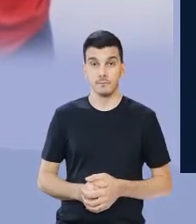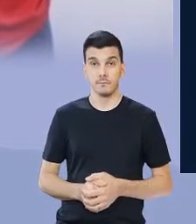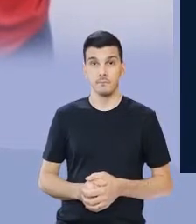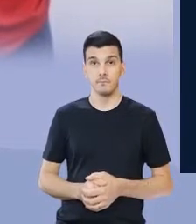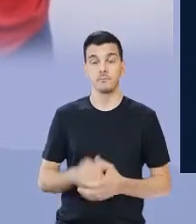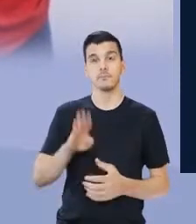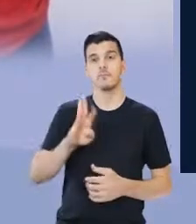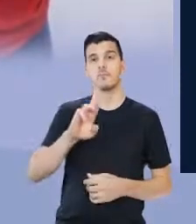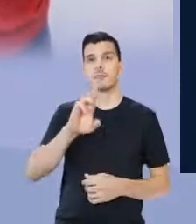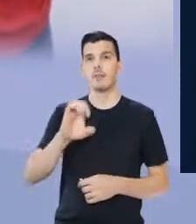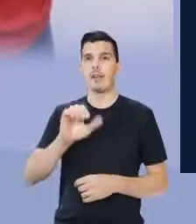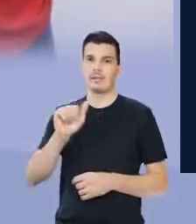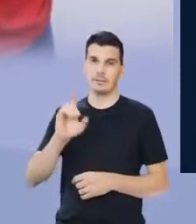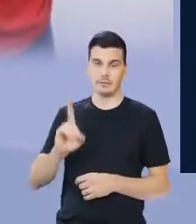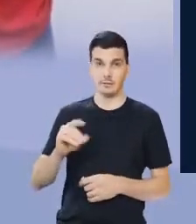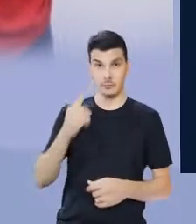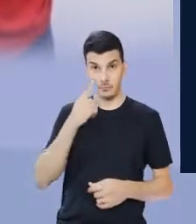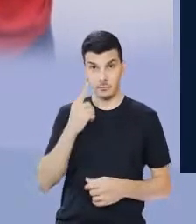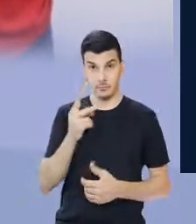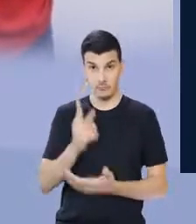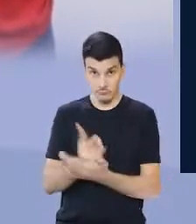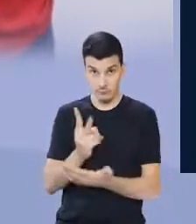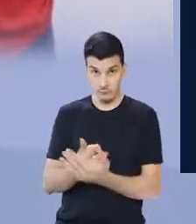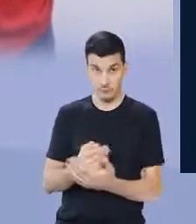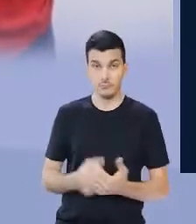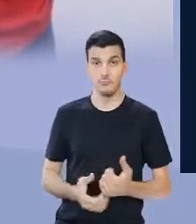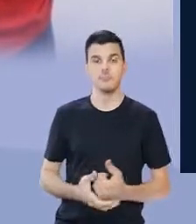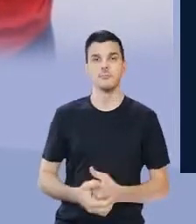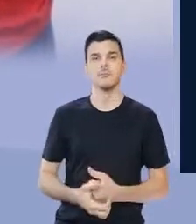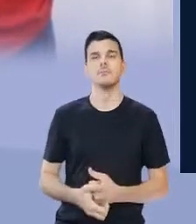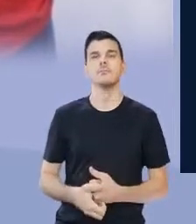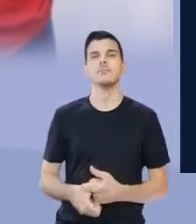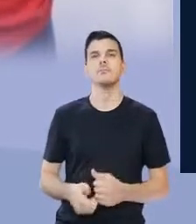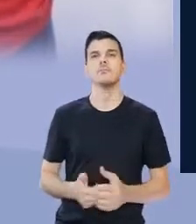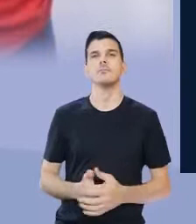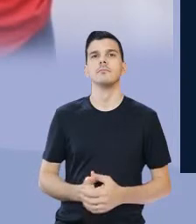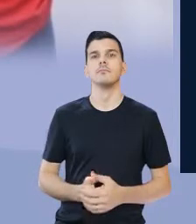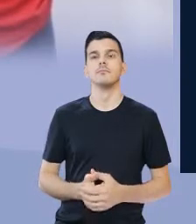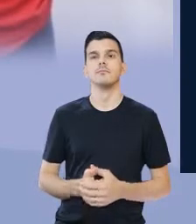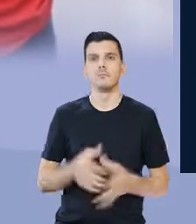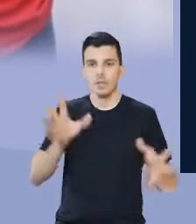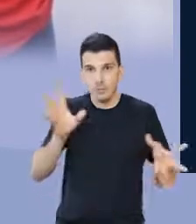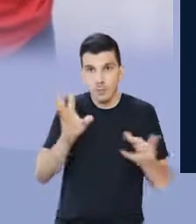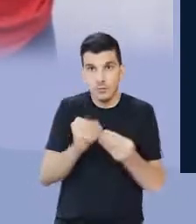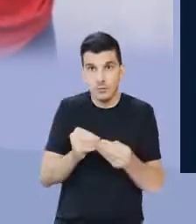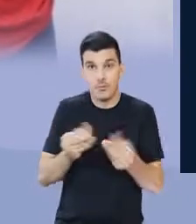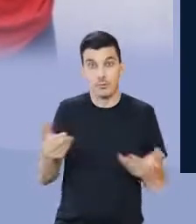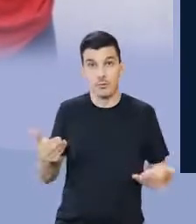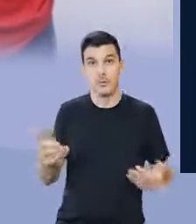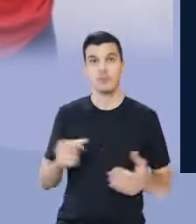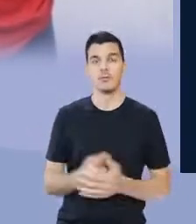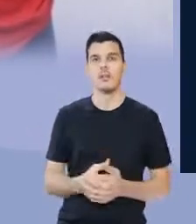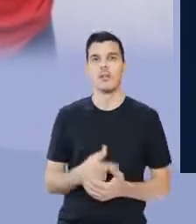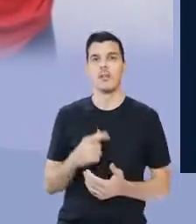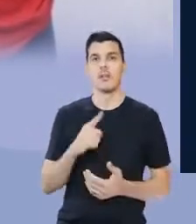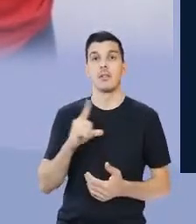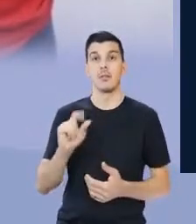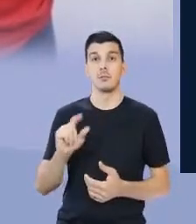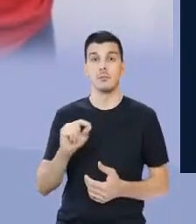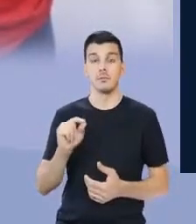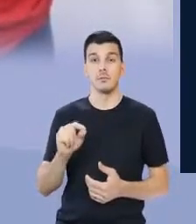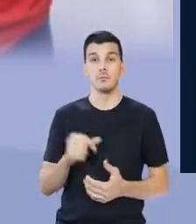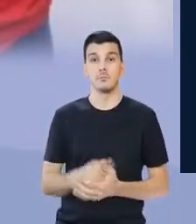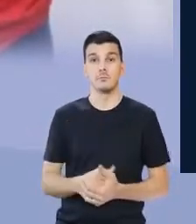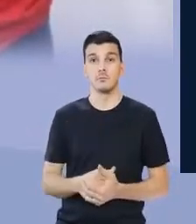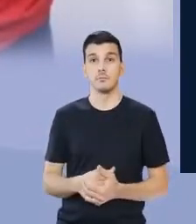bread? Vamos continuar. Então, resumindo isso tudo, temos lá na forma